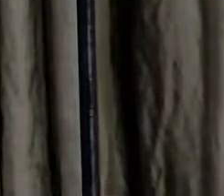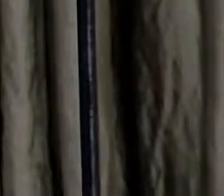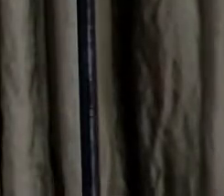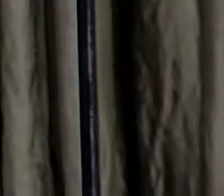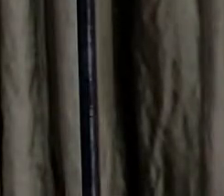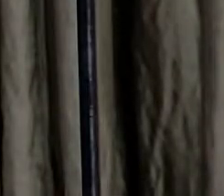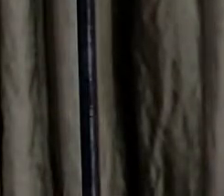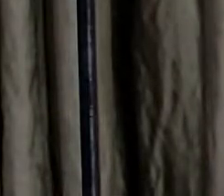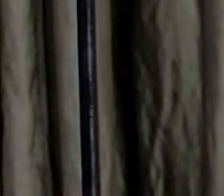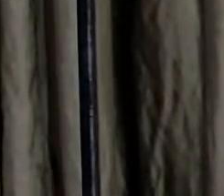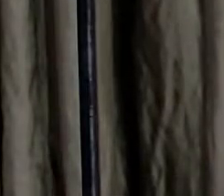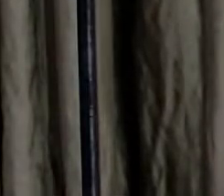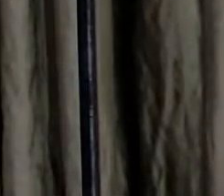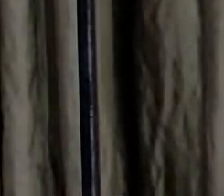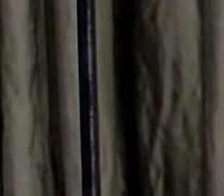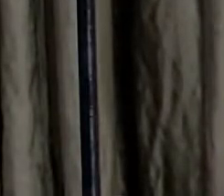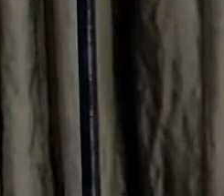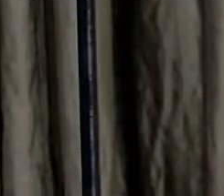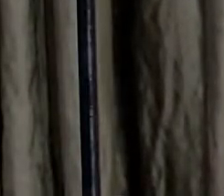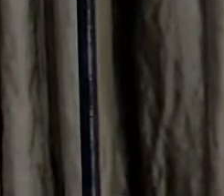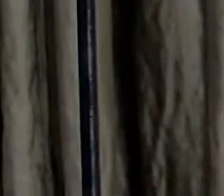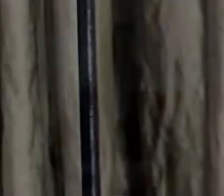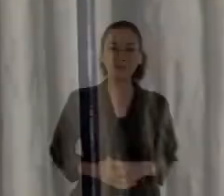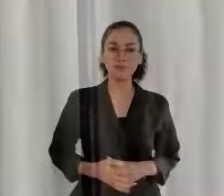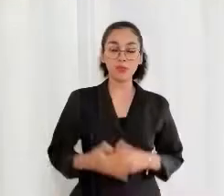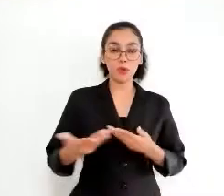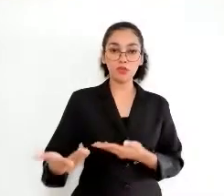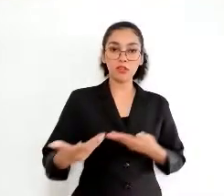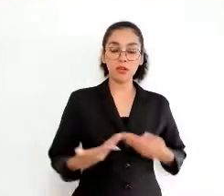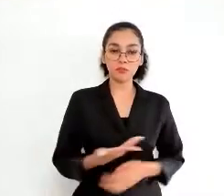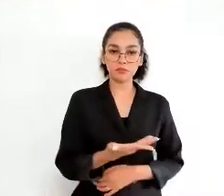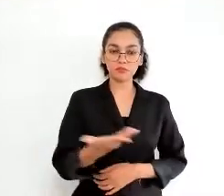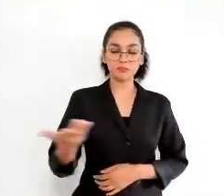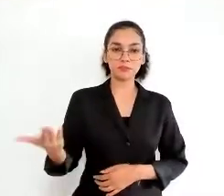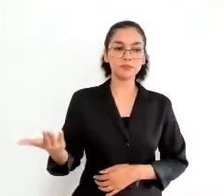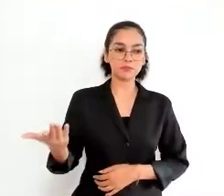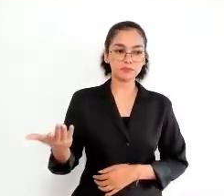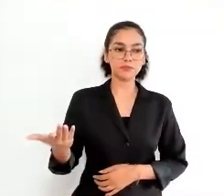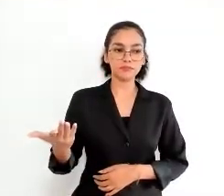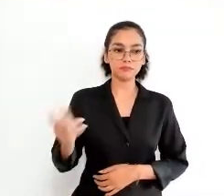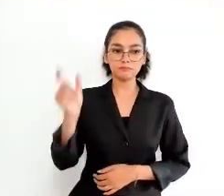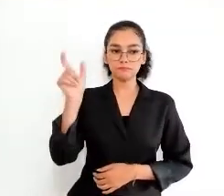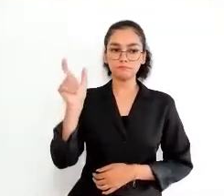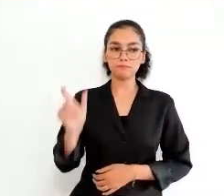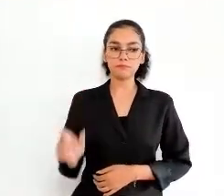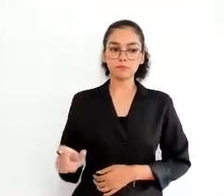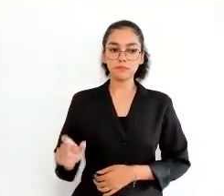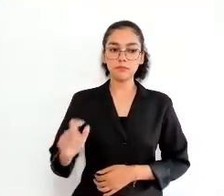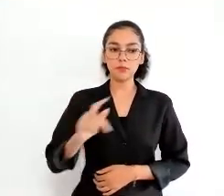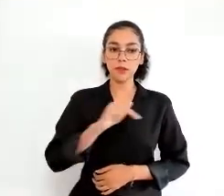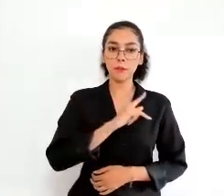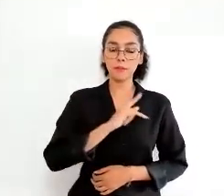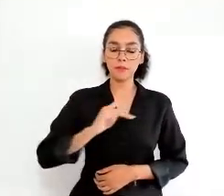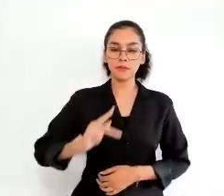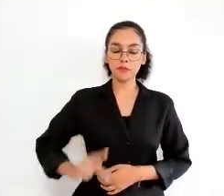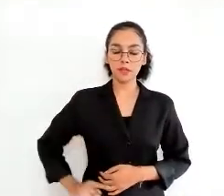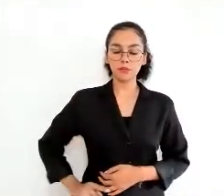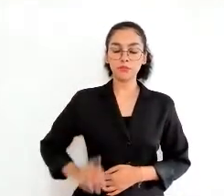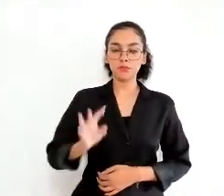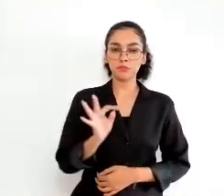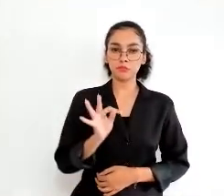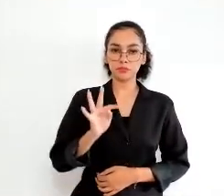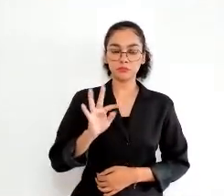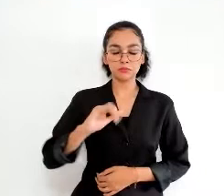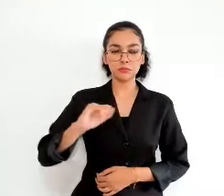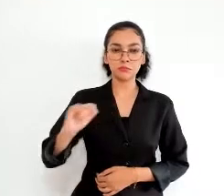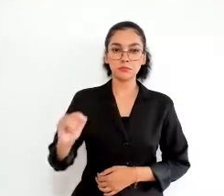Convidamos para ocuparem os seus lugares o excelentíssimo senhor presidente do Tribunal de Justiça do Estado do Rio Grande